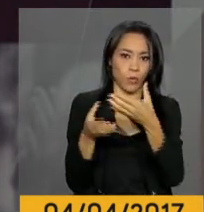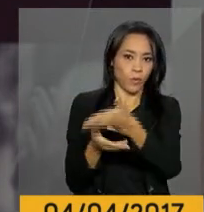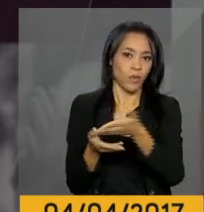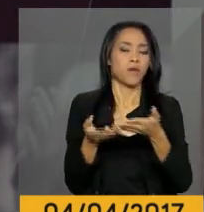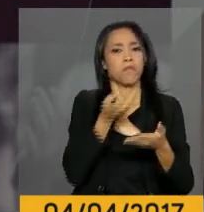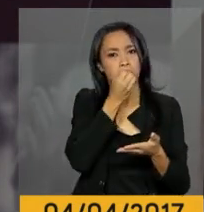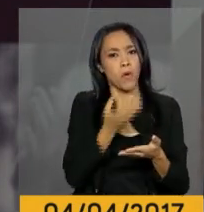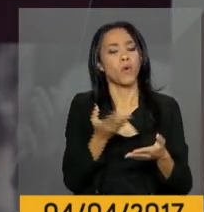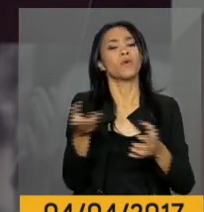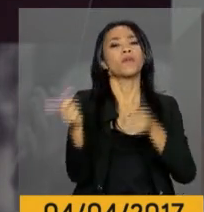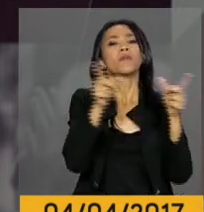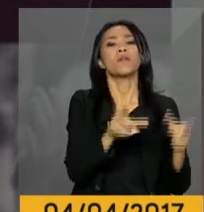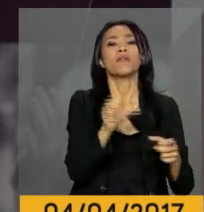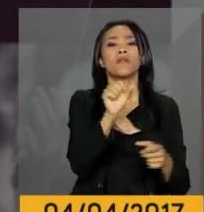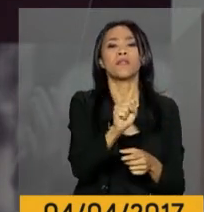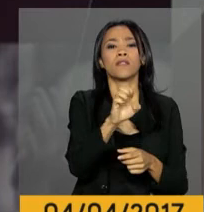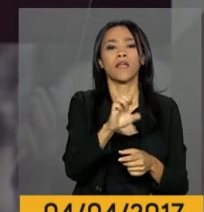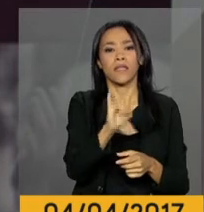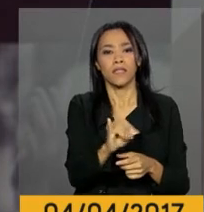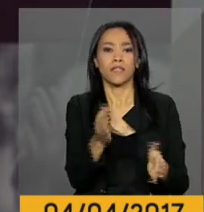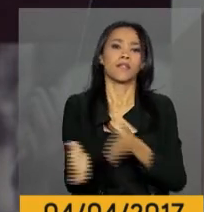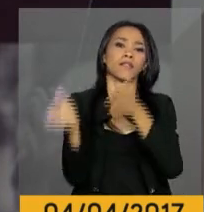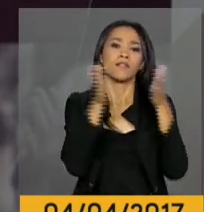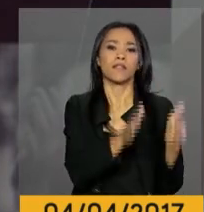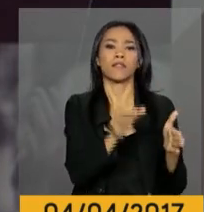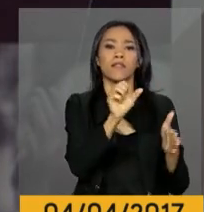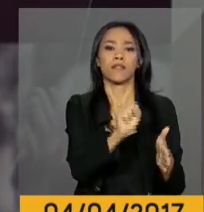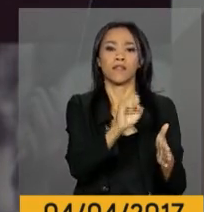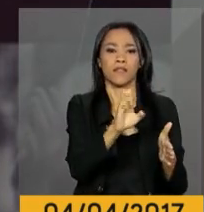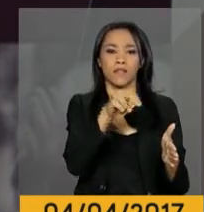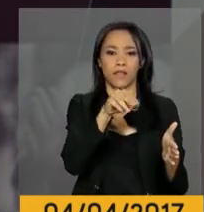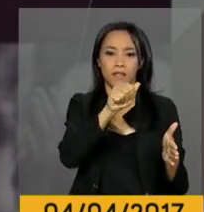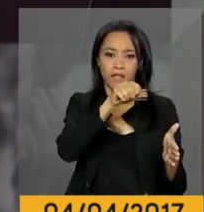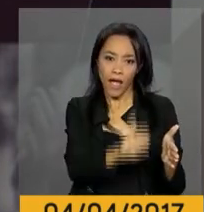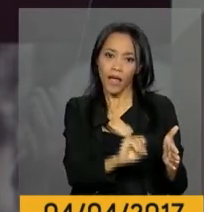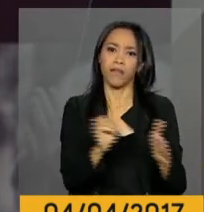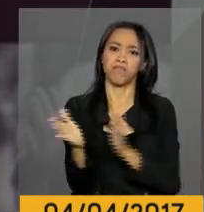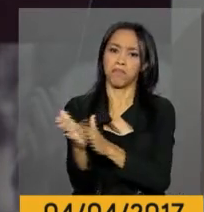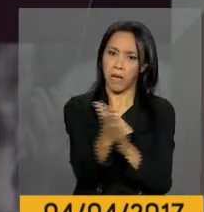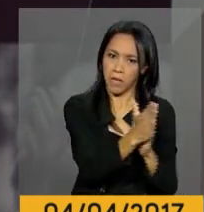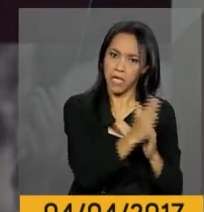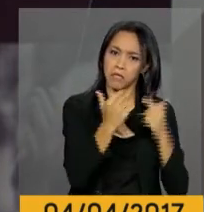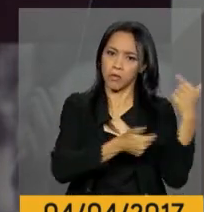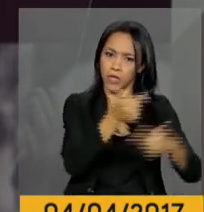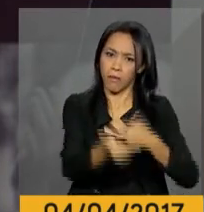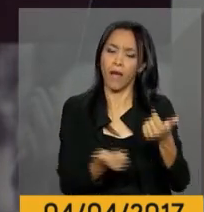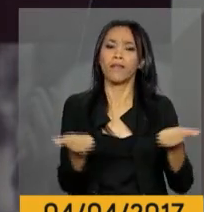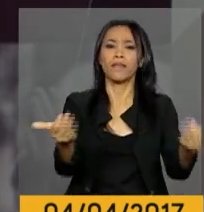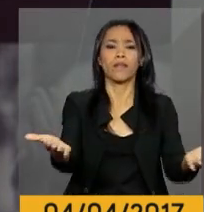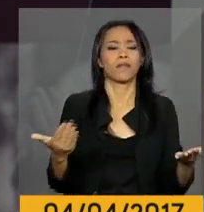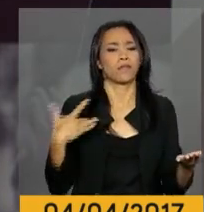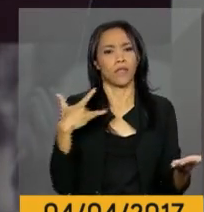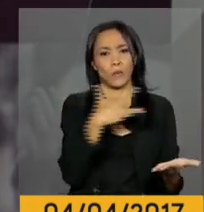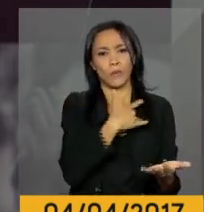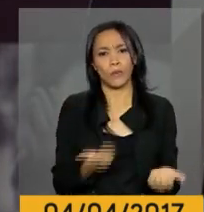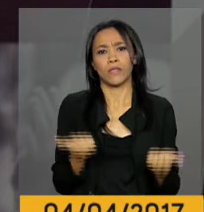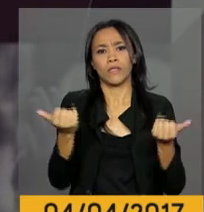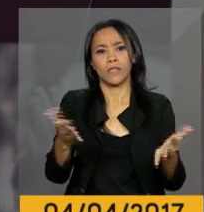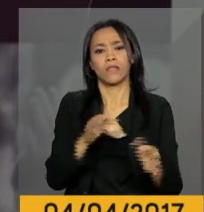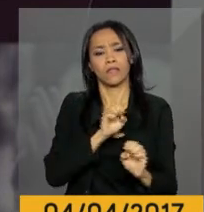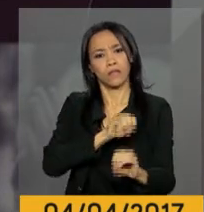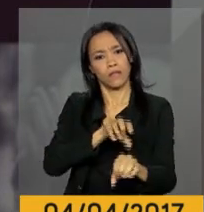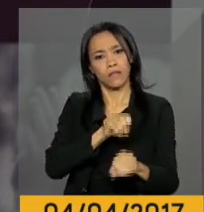que SESI e SENAI faz em prol das crianças brasileiras, dando-lhes educação, saúde,